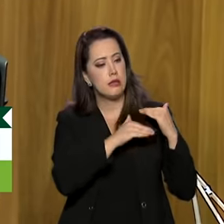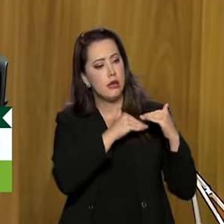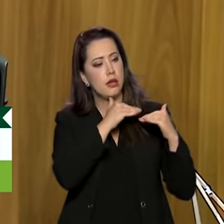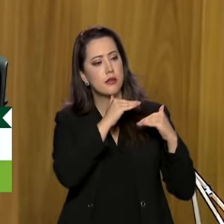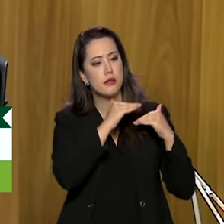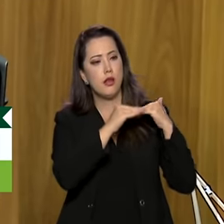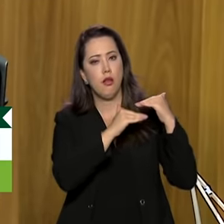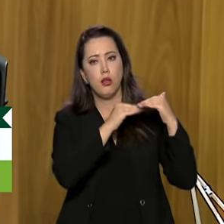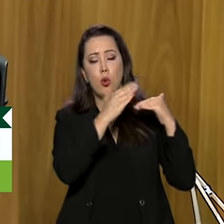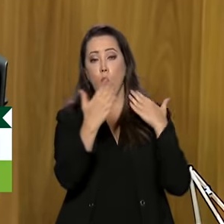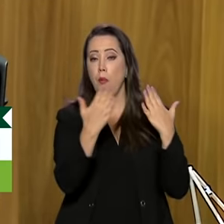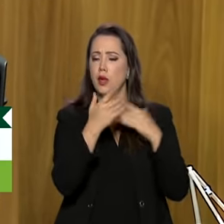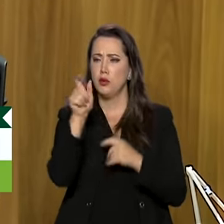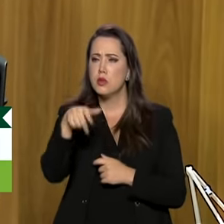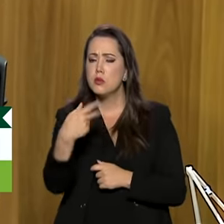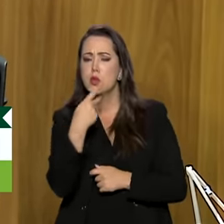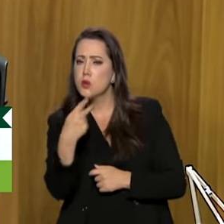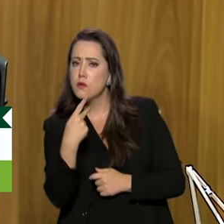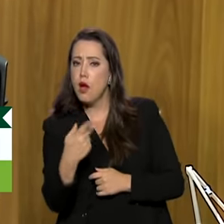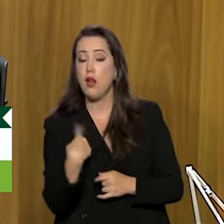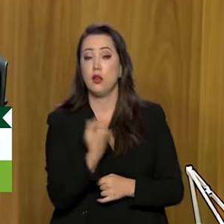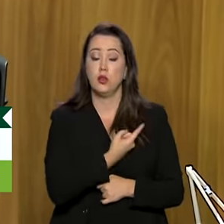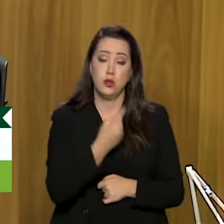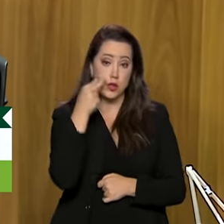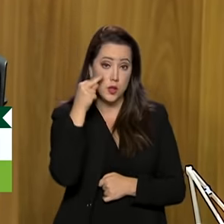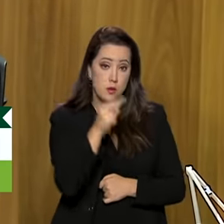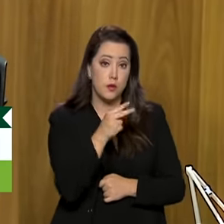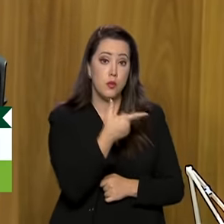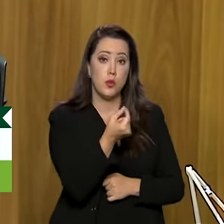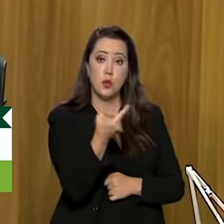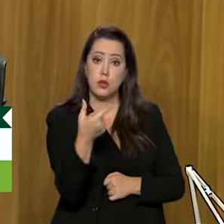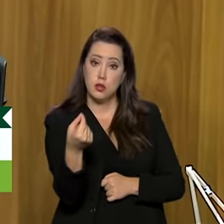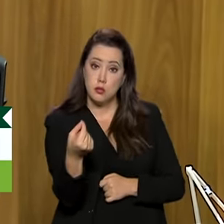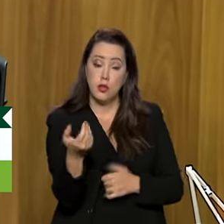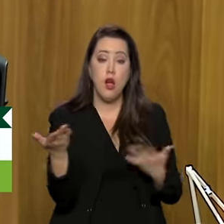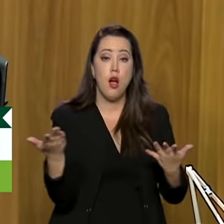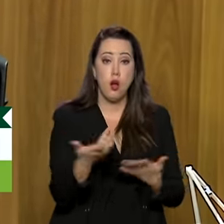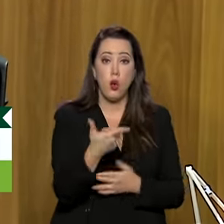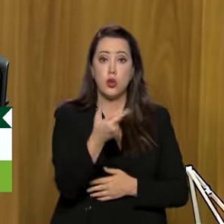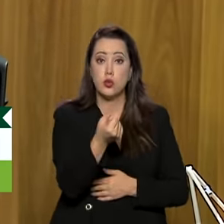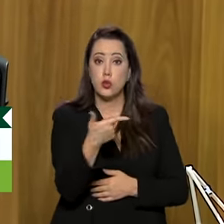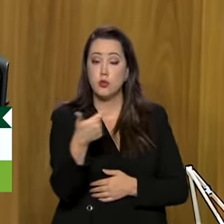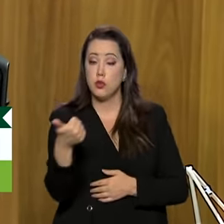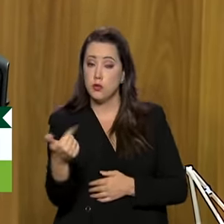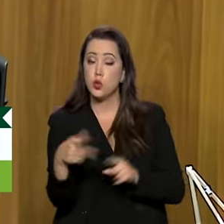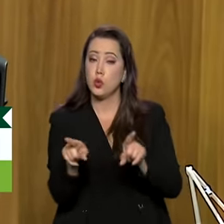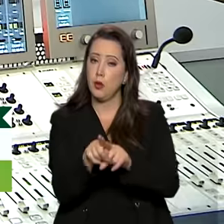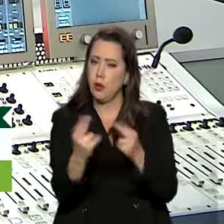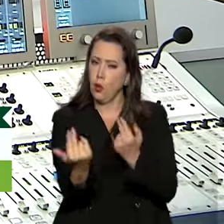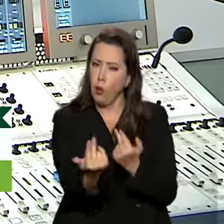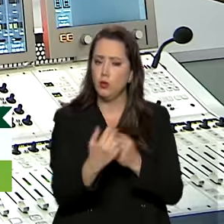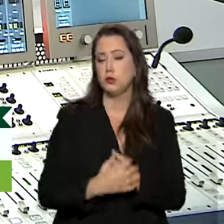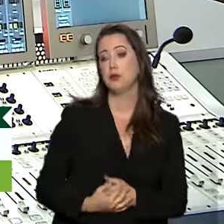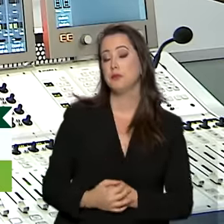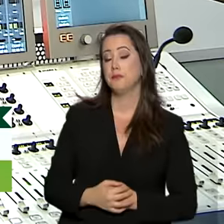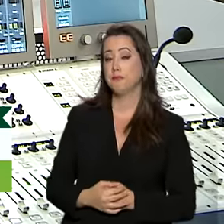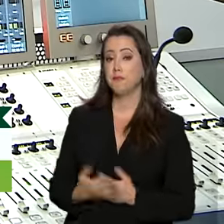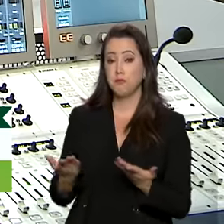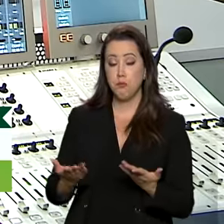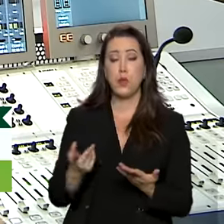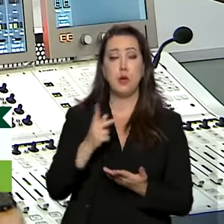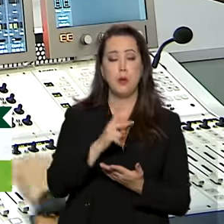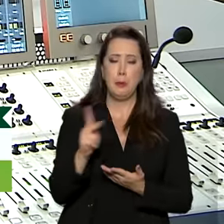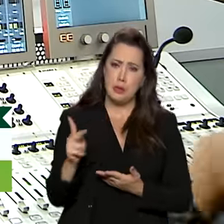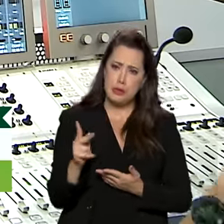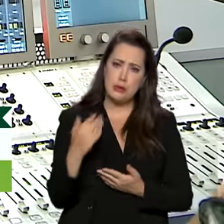mais do que as pessoas falam como nós vimos em 2020 e vimos em 2021 agora Presidente a caixa lançou uma